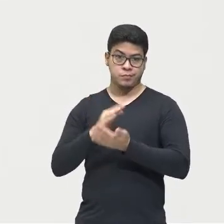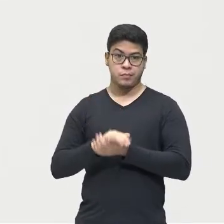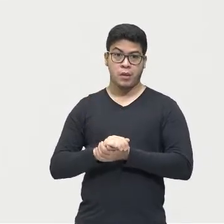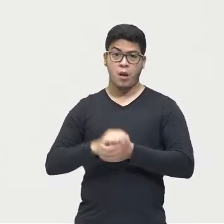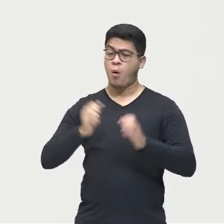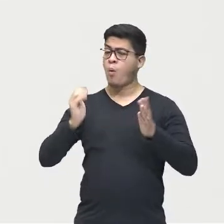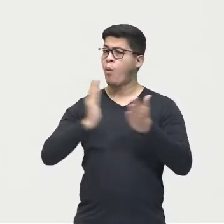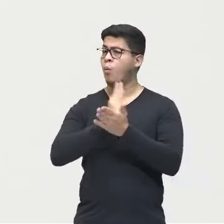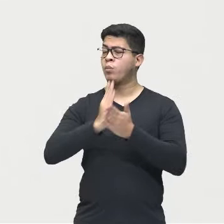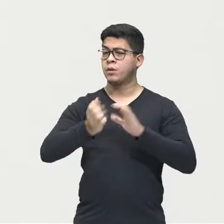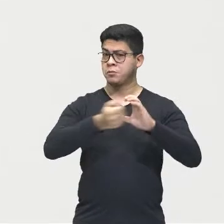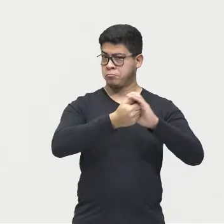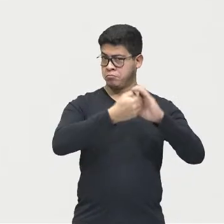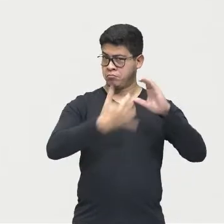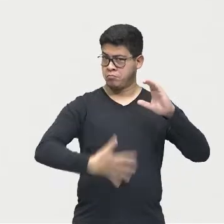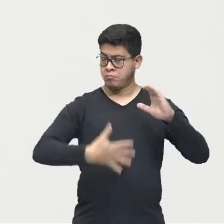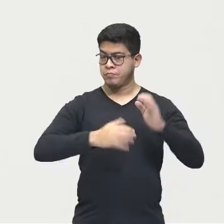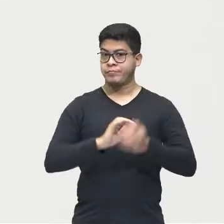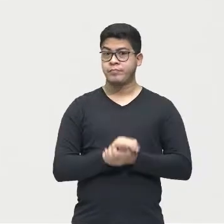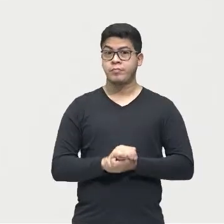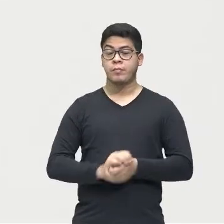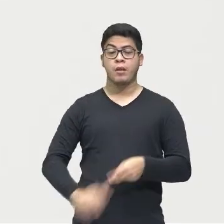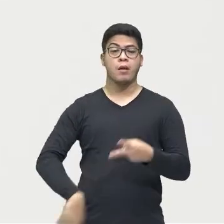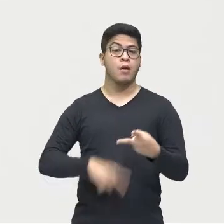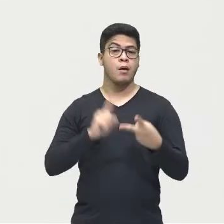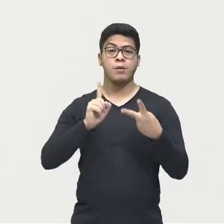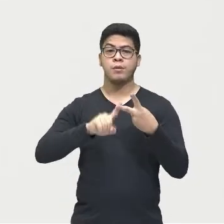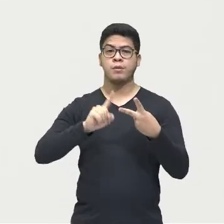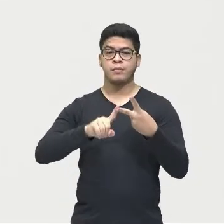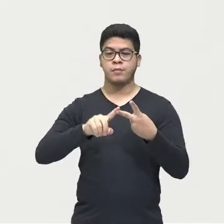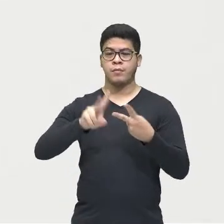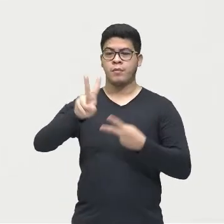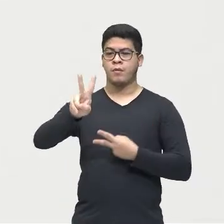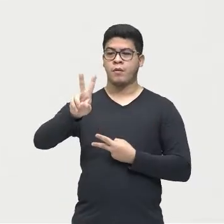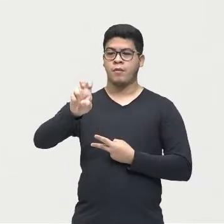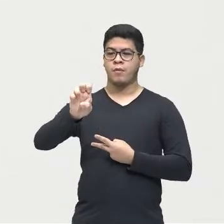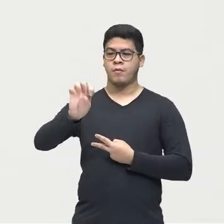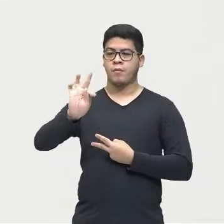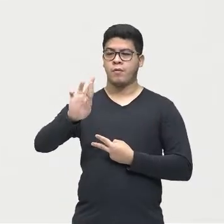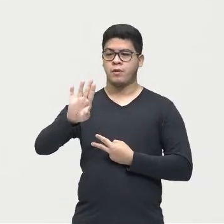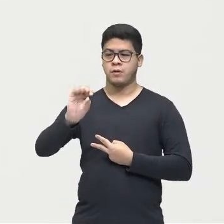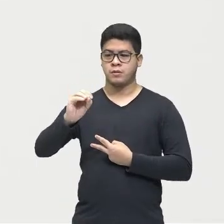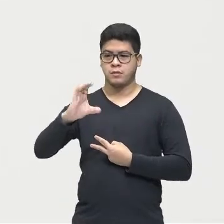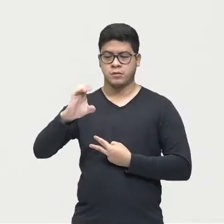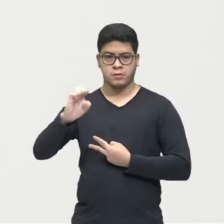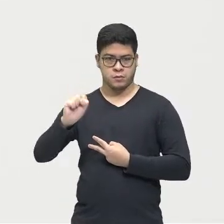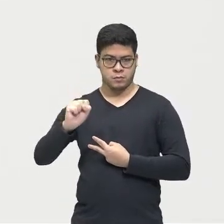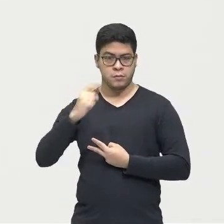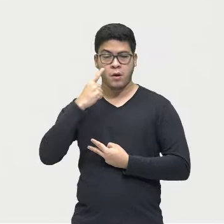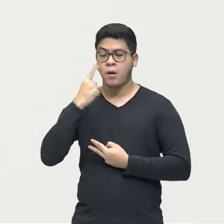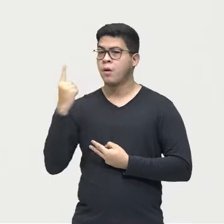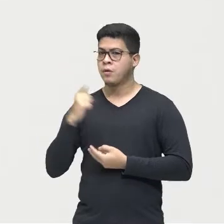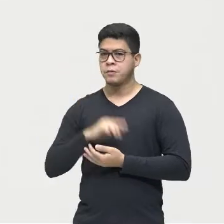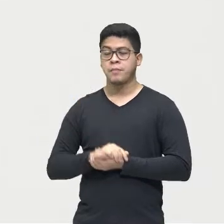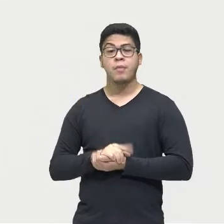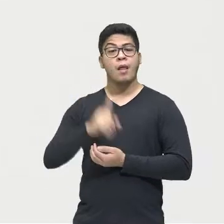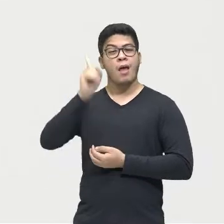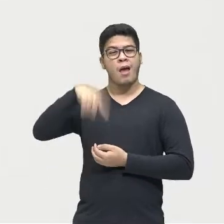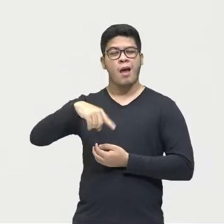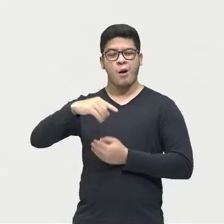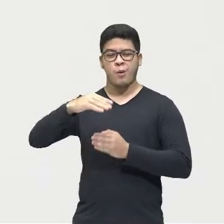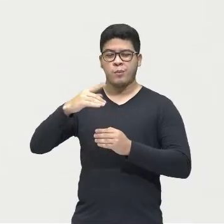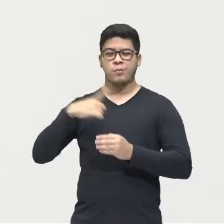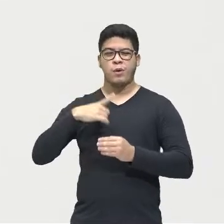elementos aí do nosso quadrilátero. Vértices são os pontos de encontro entre os